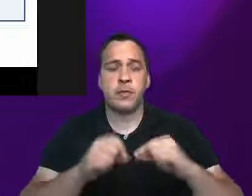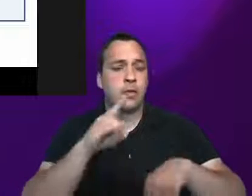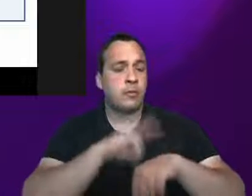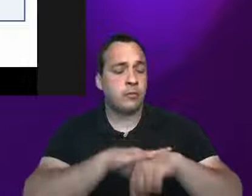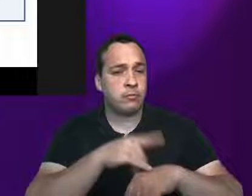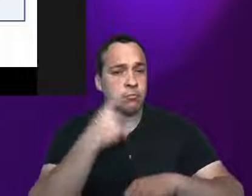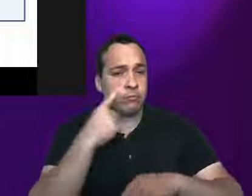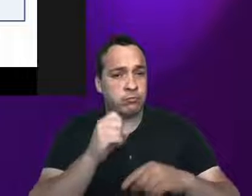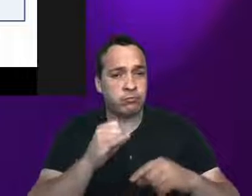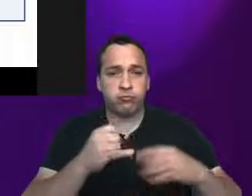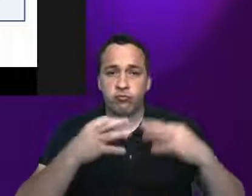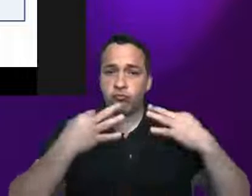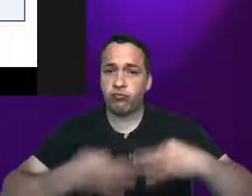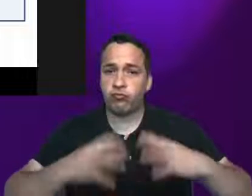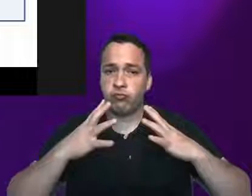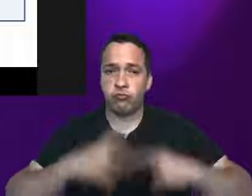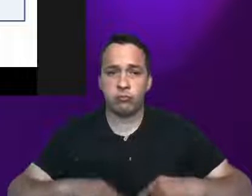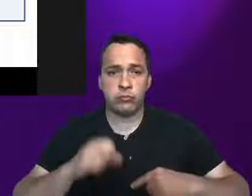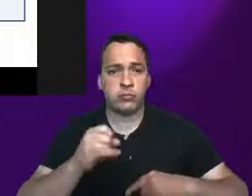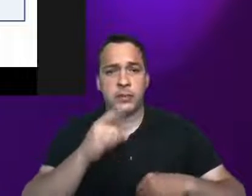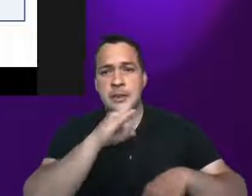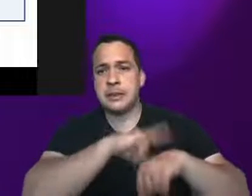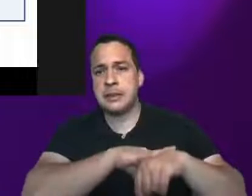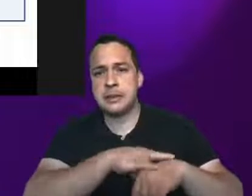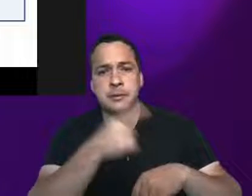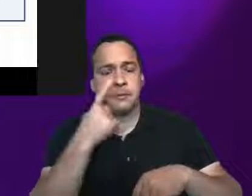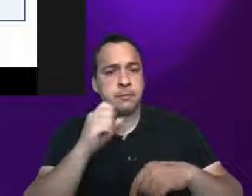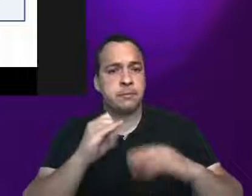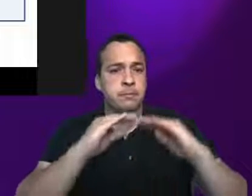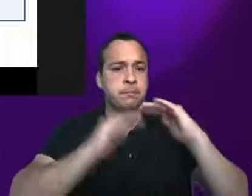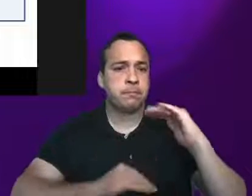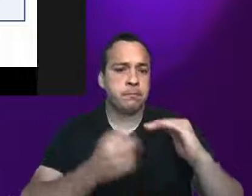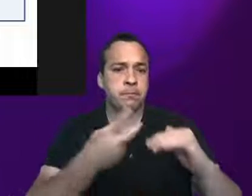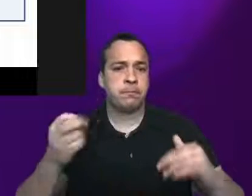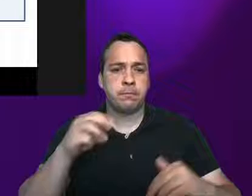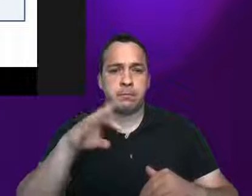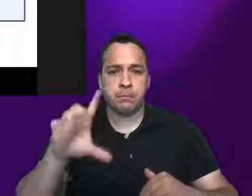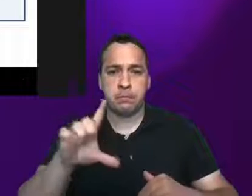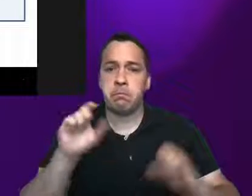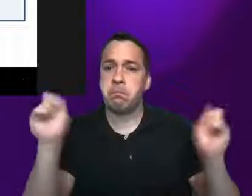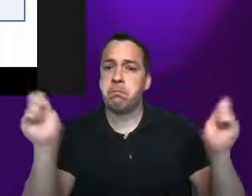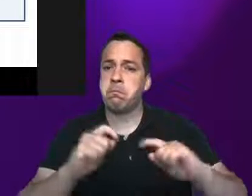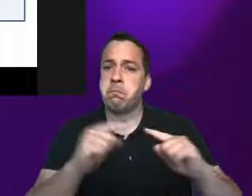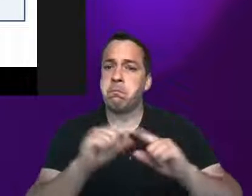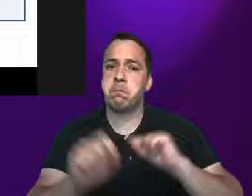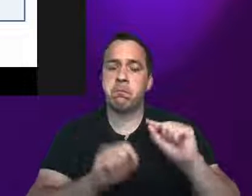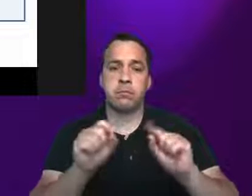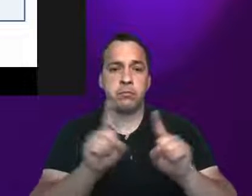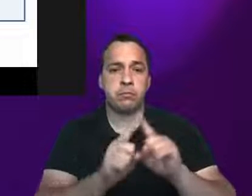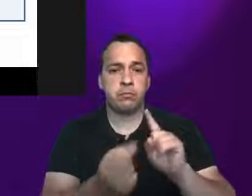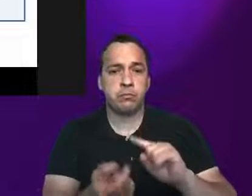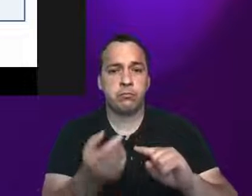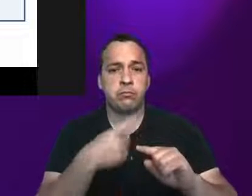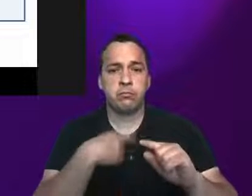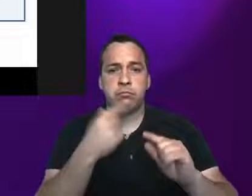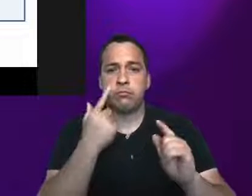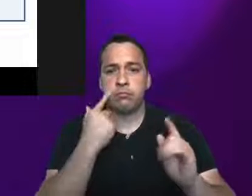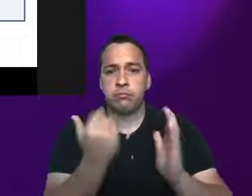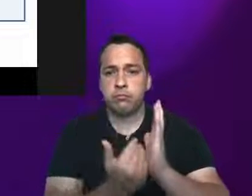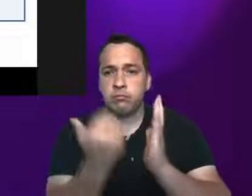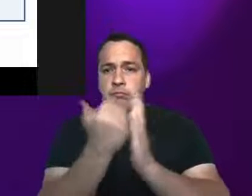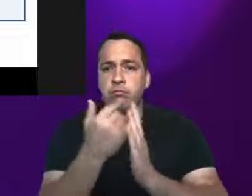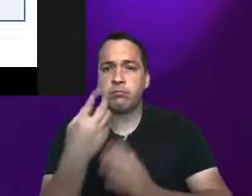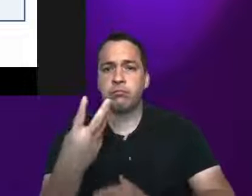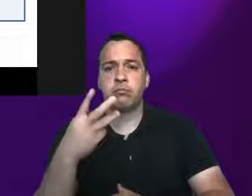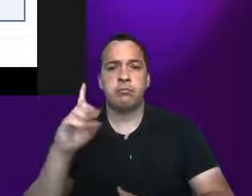diurese for inferior a 200 ml, esse paciente tem uma chance muito grande de evoluir para o estágio 3 e para o estágio